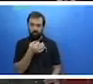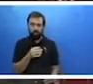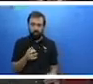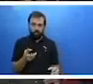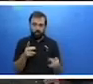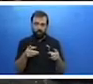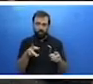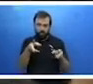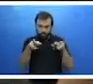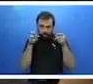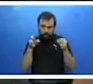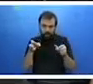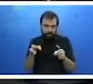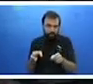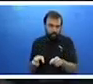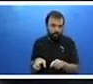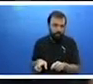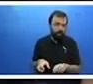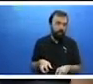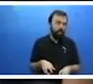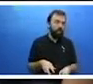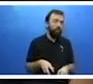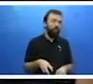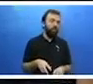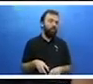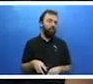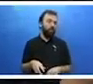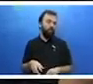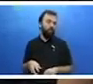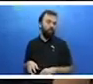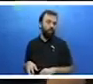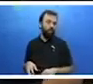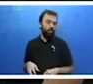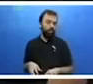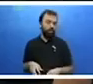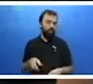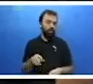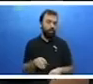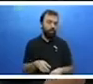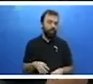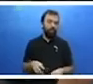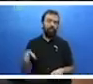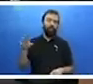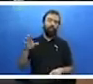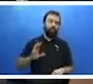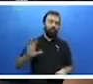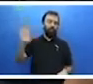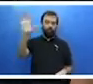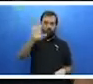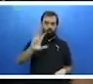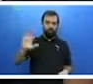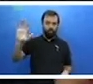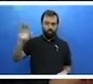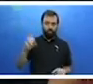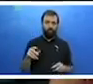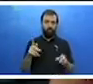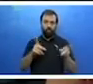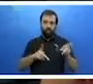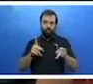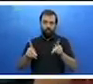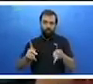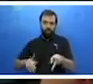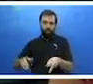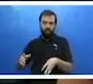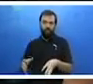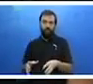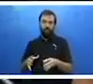nosso país são as que primeiro foram colonizadas? Onde havia as capitanias hereditárias, os engenhos de açúcar